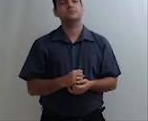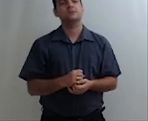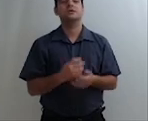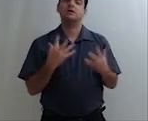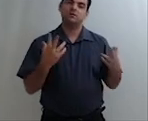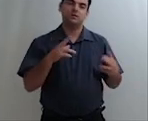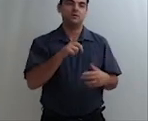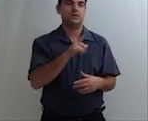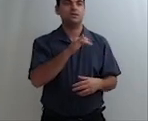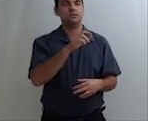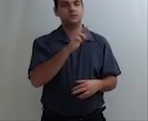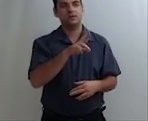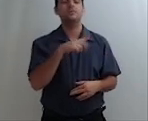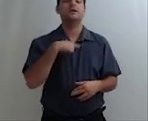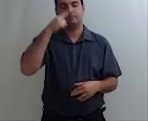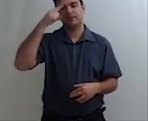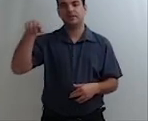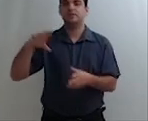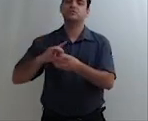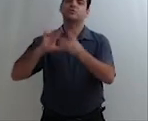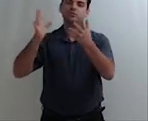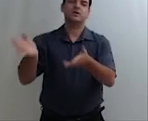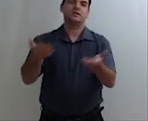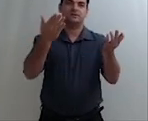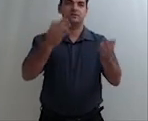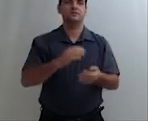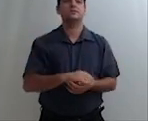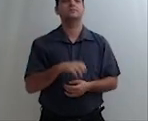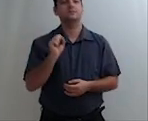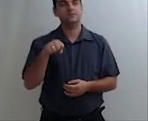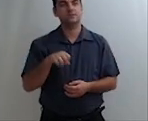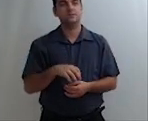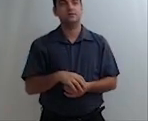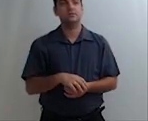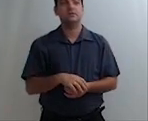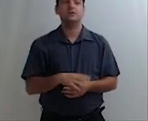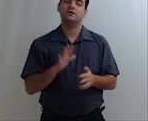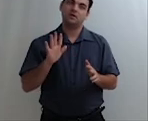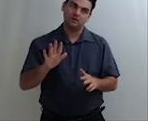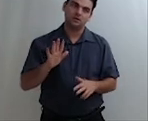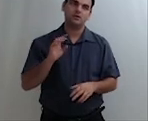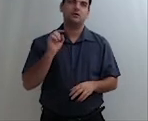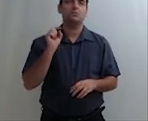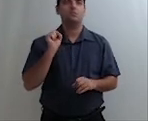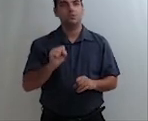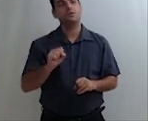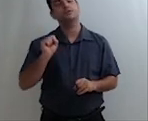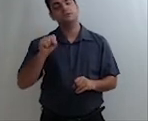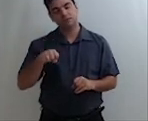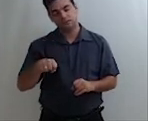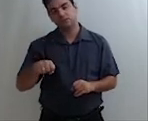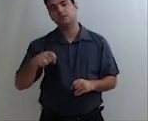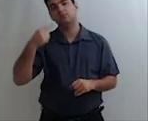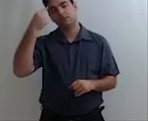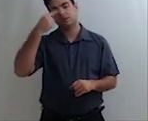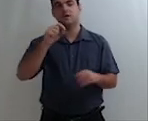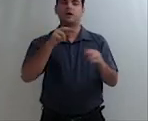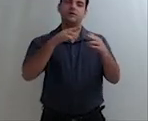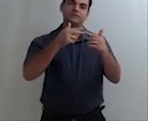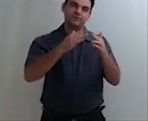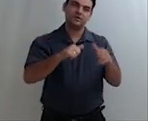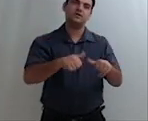antes deferida para a soltura do paciente Clebson o que não impede é claro a fixação de medidas cautelares na